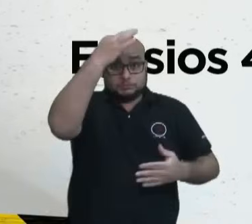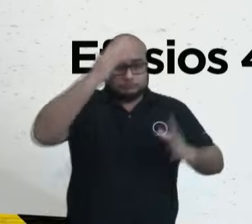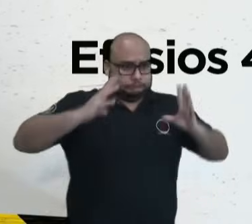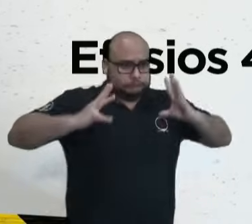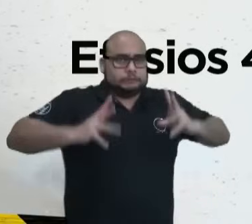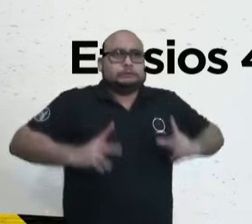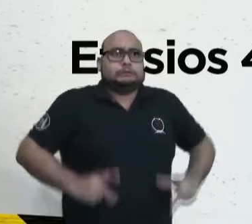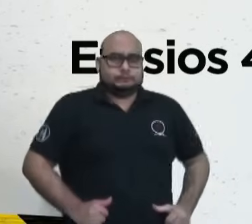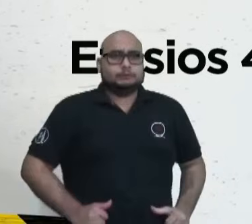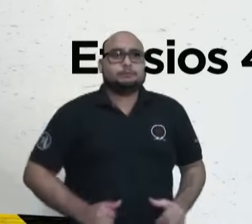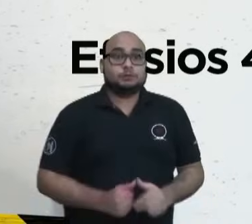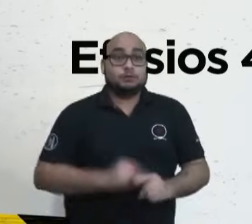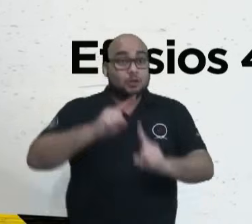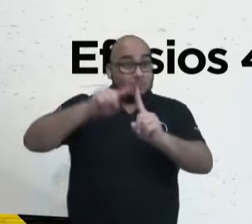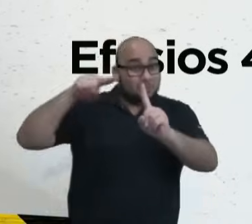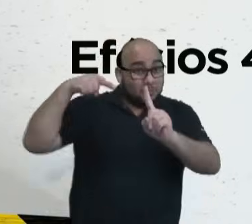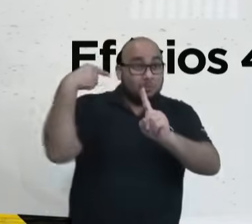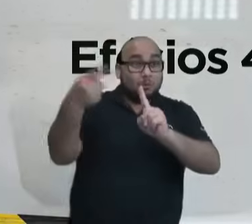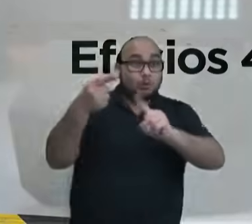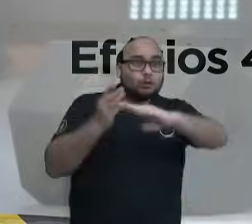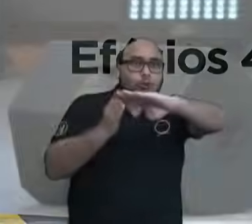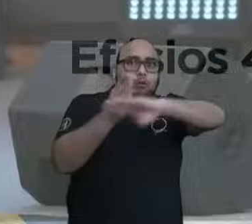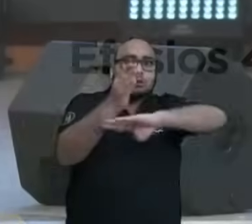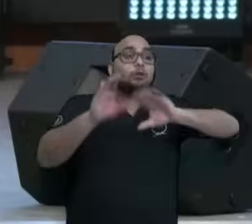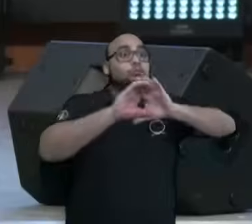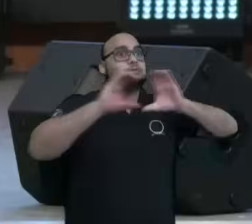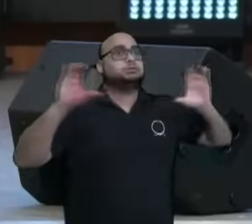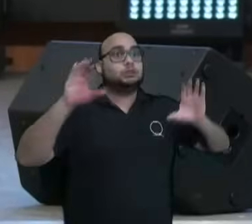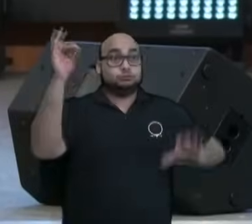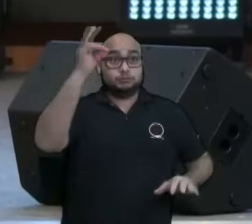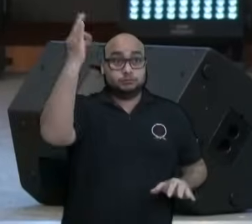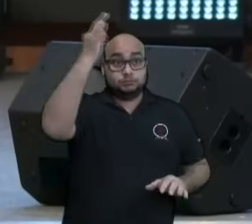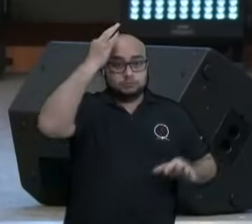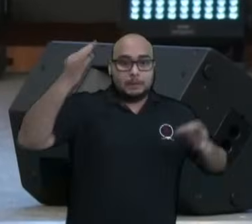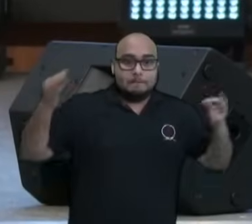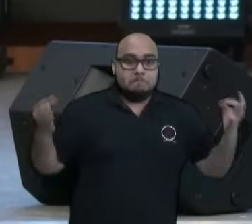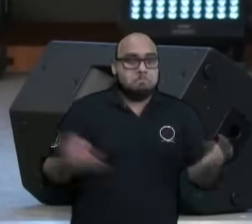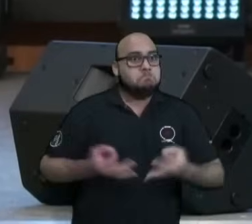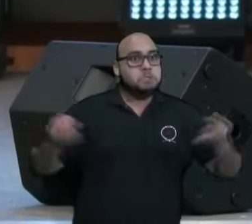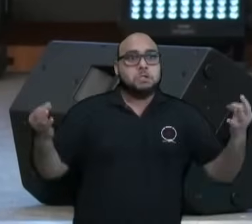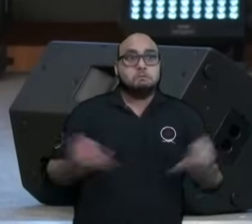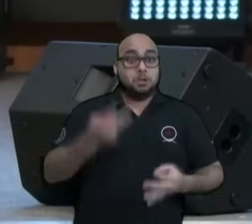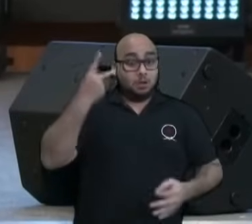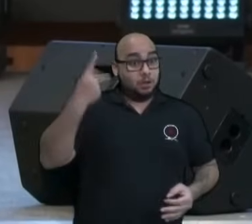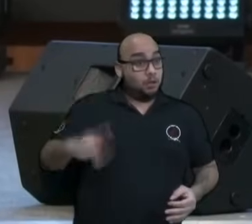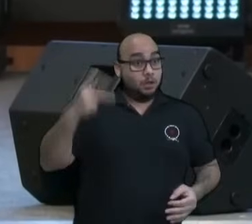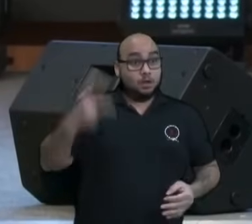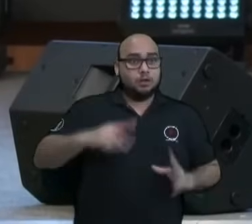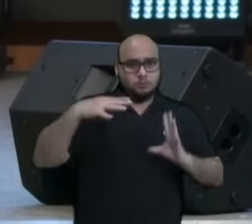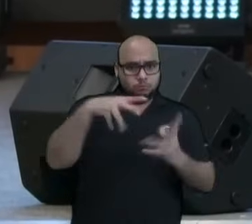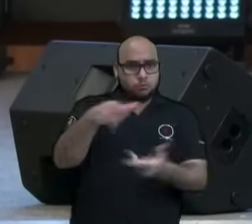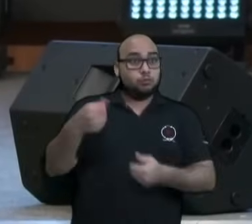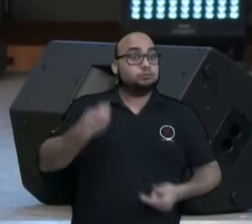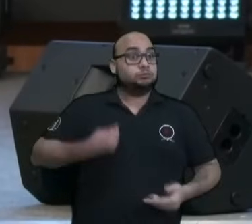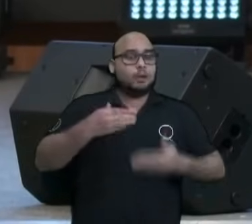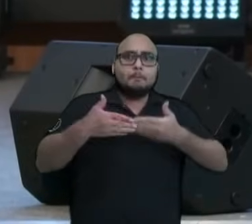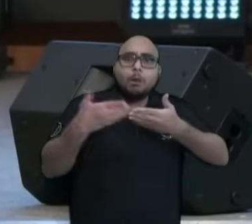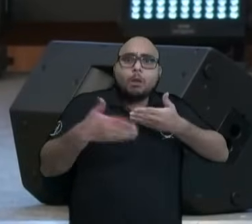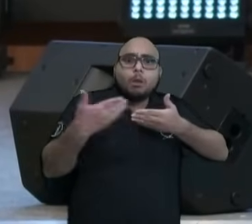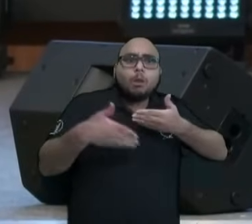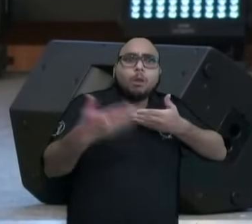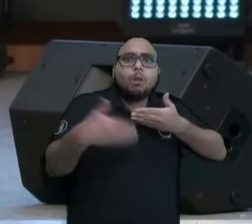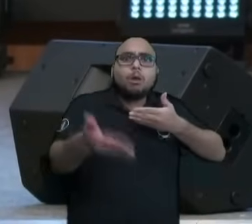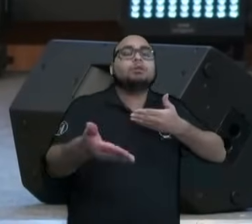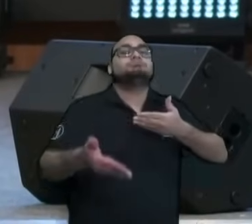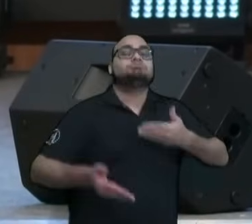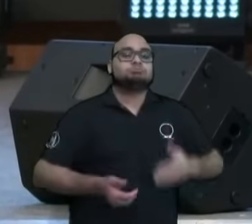estado de santidade aqui é processo hã os ministros trabalham para